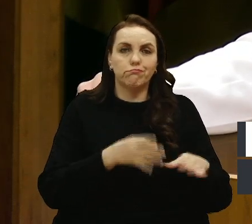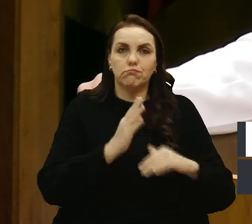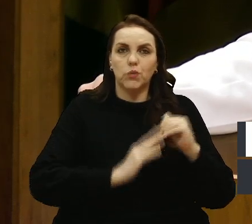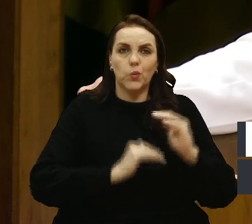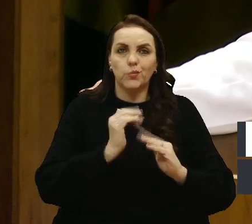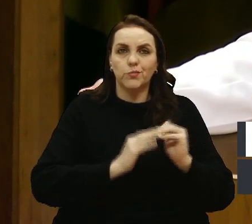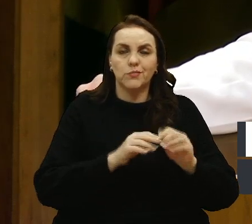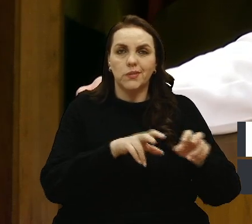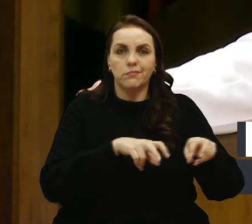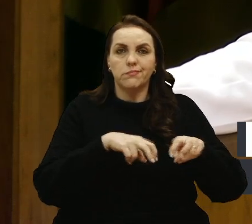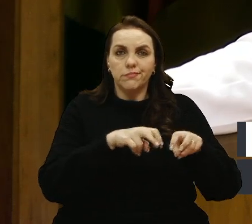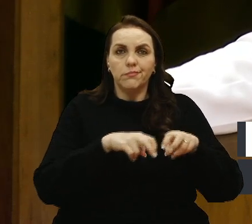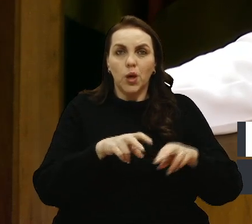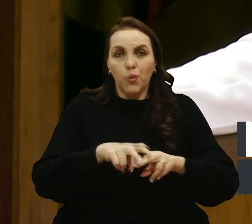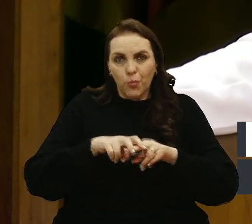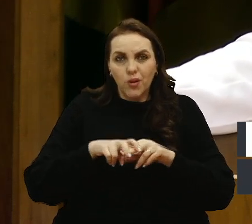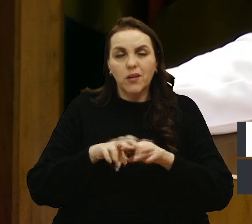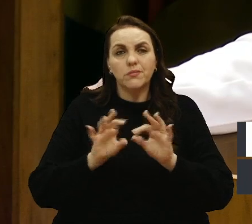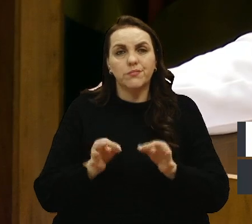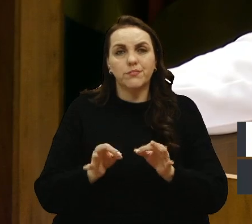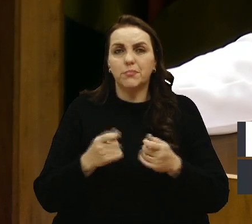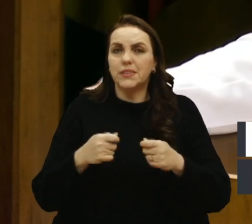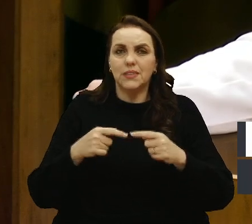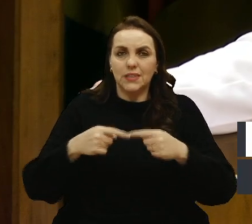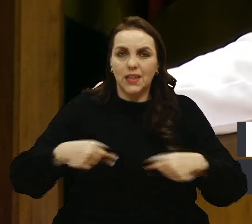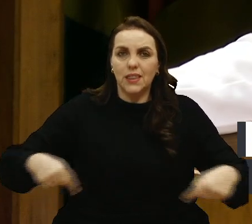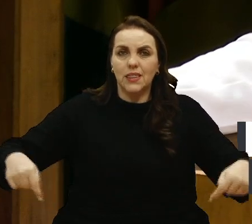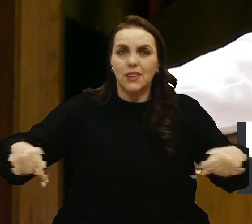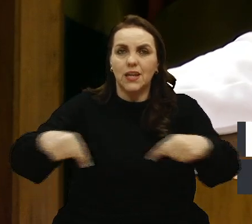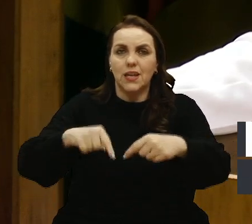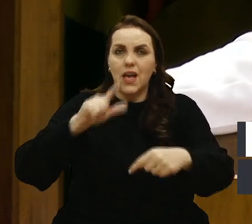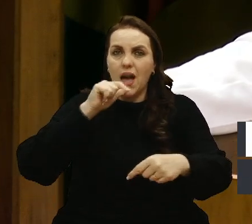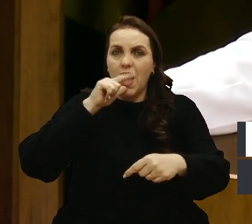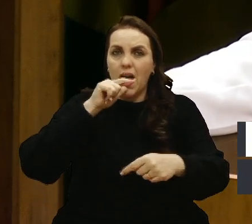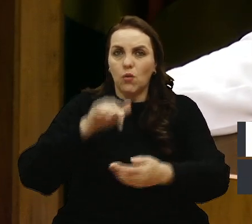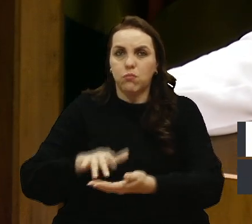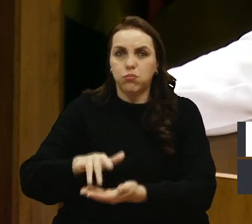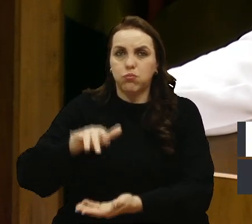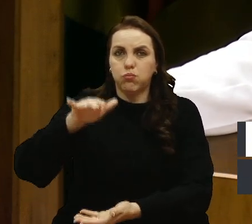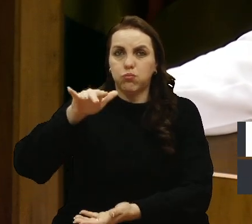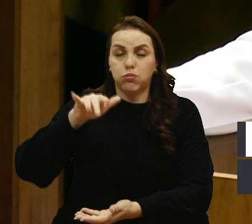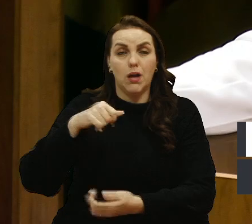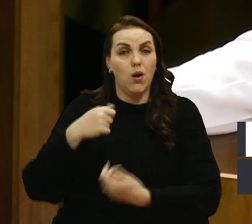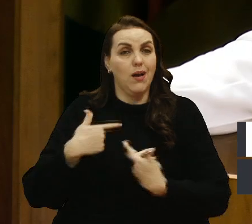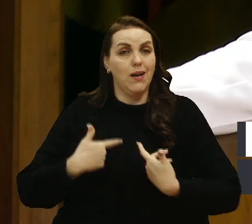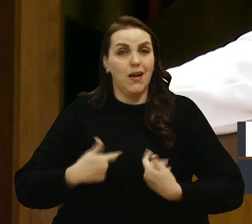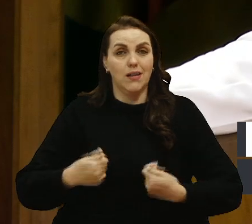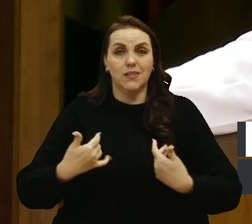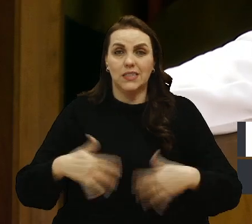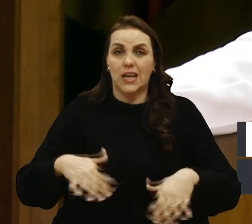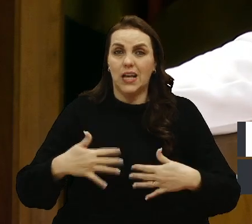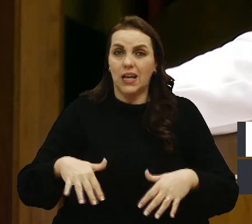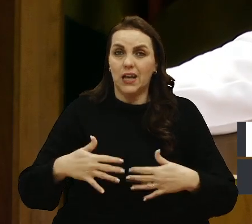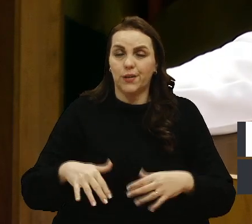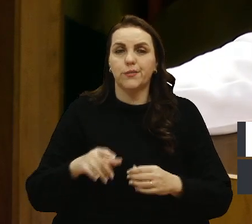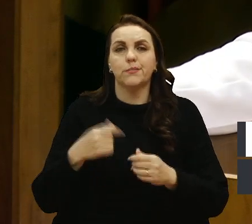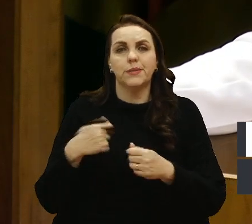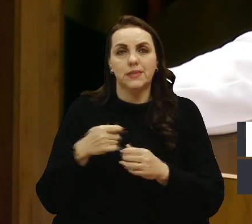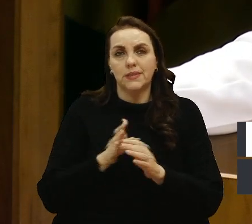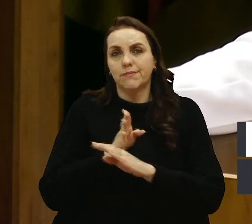interior justamente para não ter que fazer o tanque de detenção, que é um valor enorme. É mais um setor da prefeitura que tem que passar, tem que ir para a Secretaria de